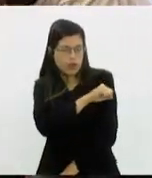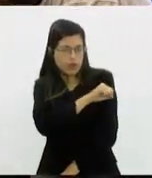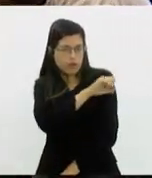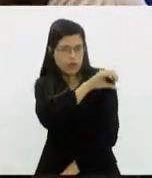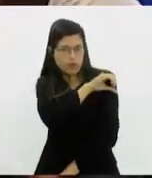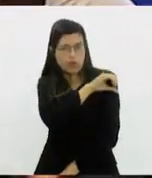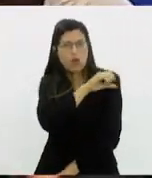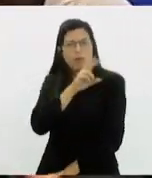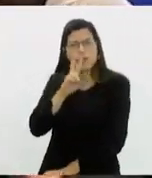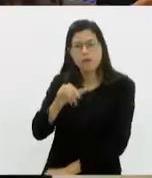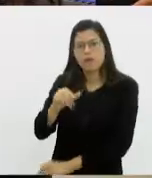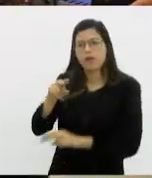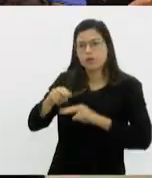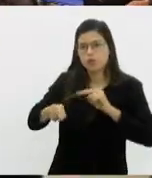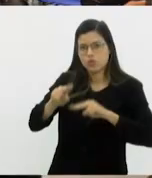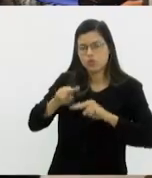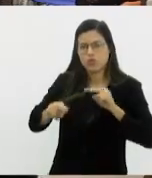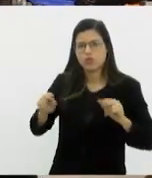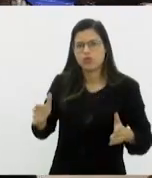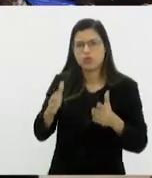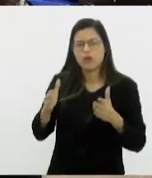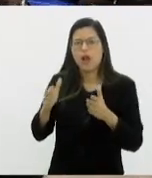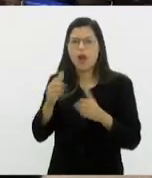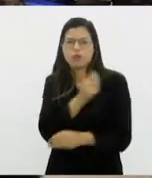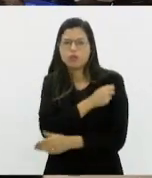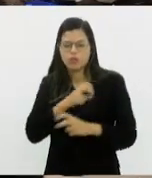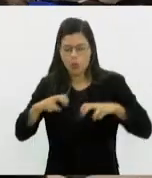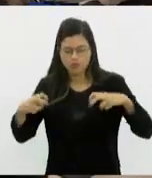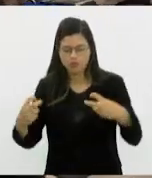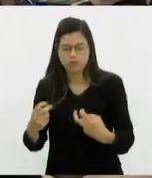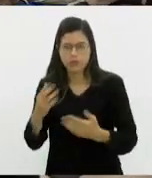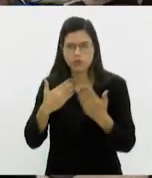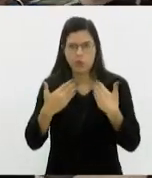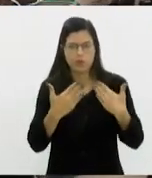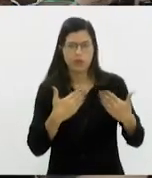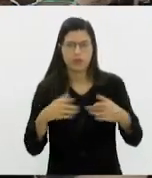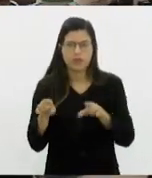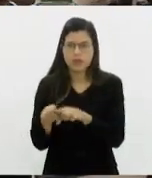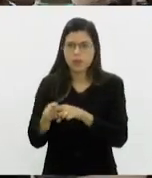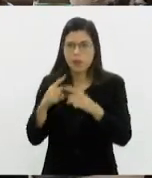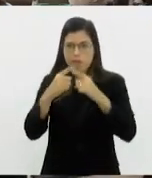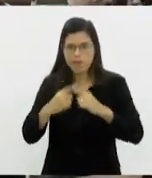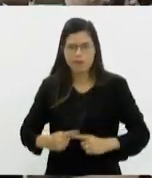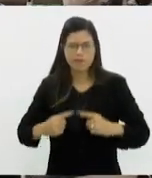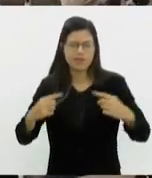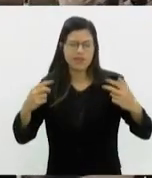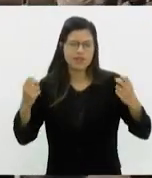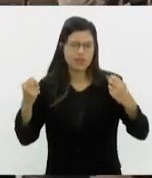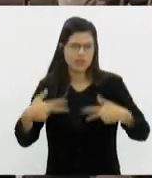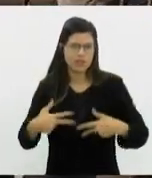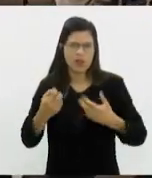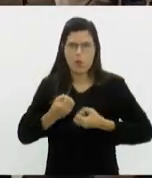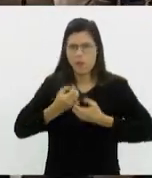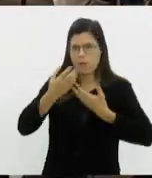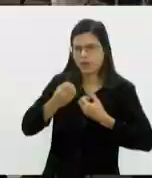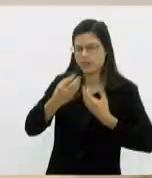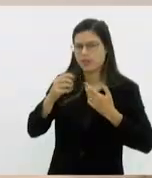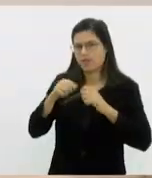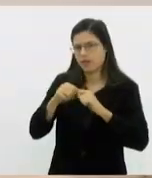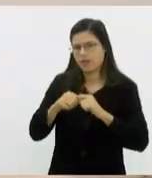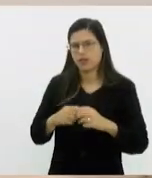a escola. Os alunos vão participar de uma roda de conversa e promover uma batalha de Islã com as poesias desenvolvidas durante a